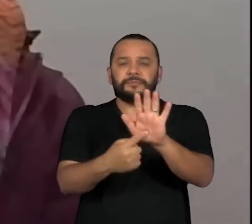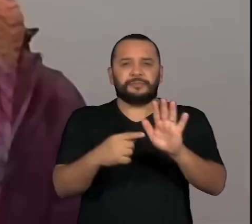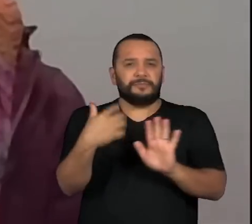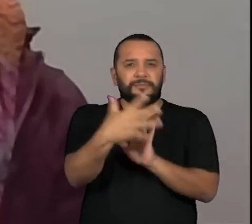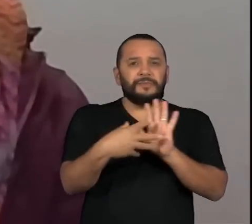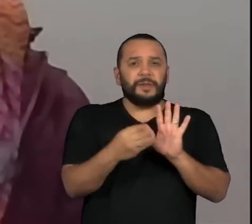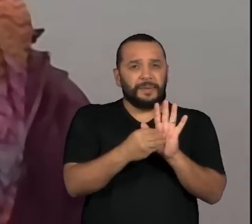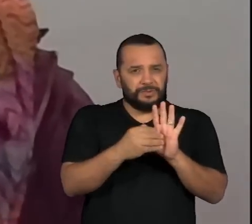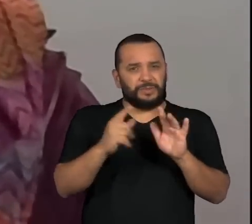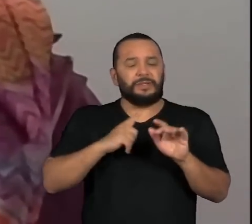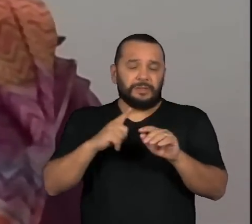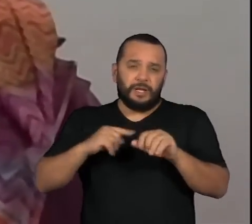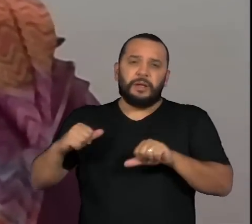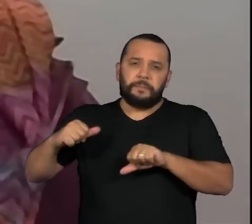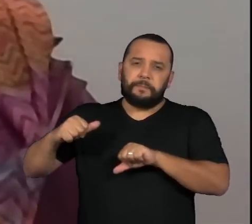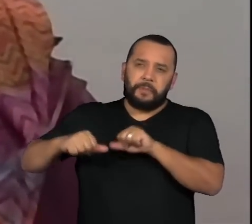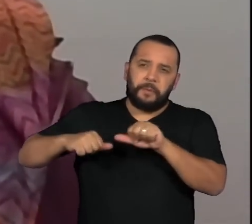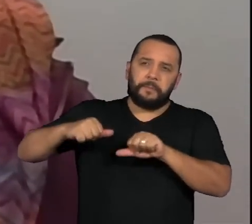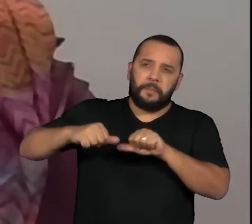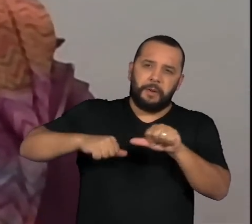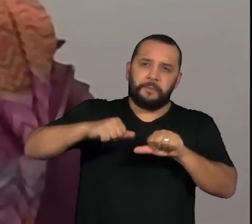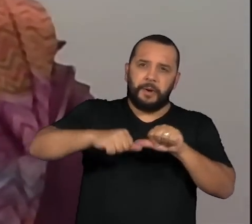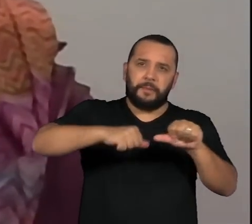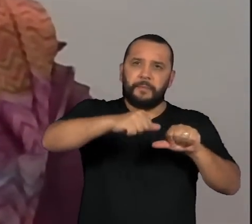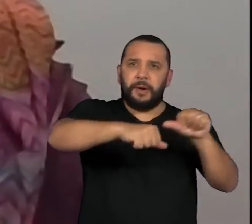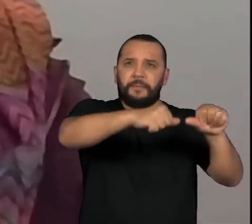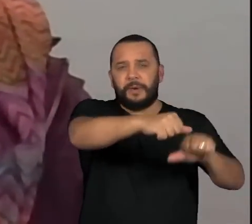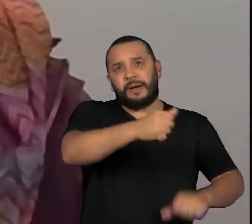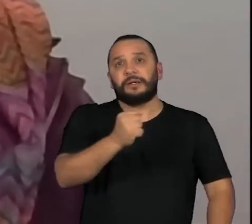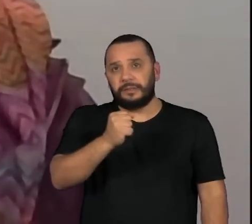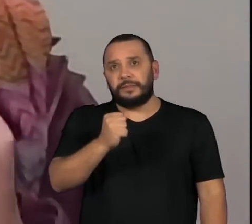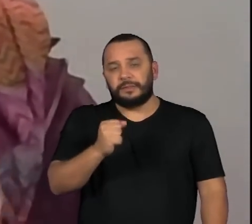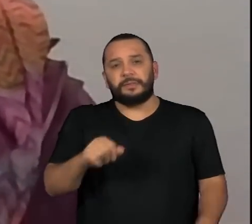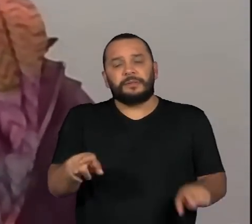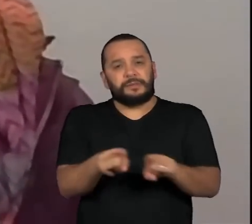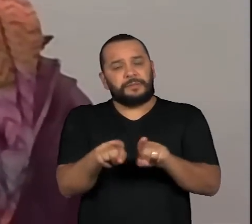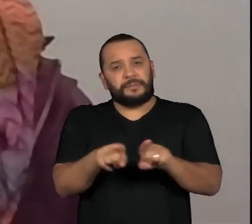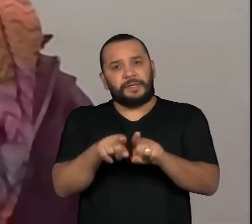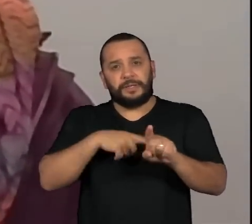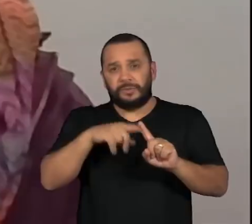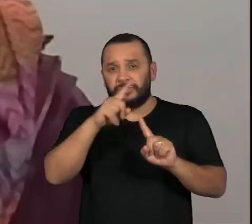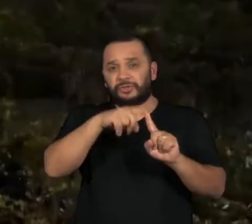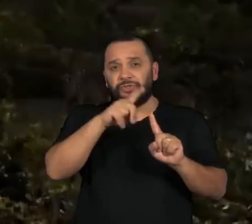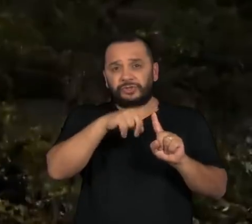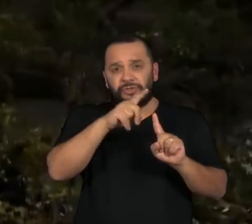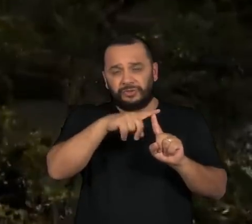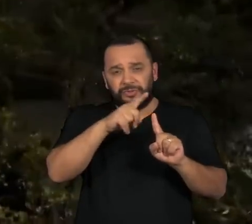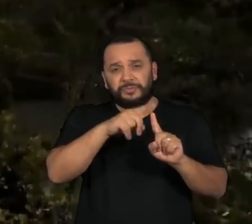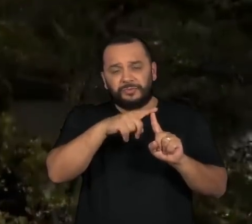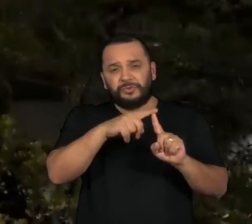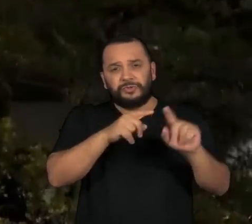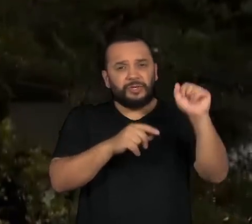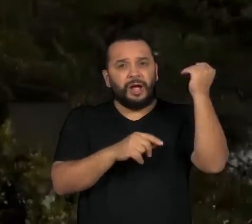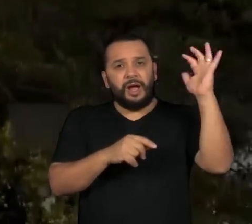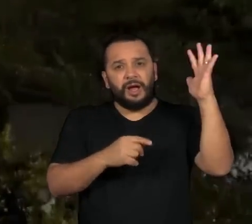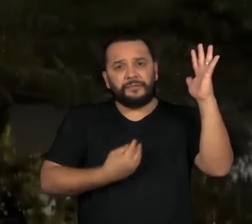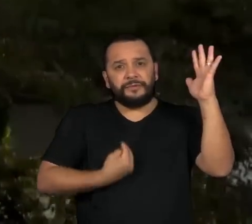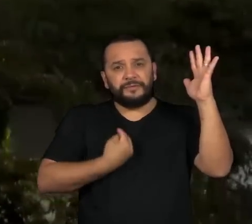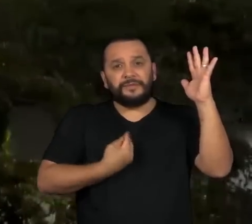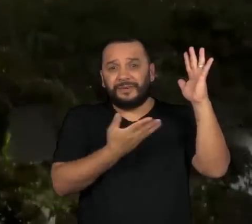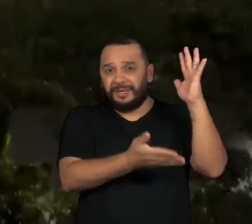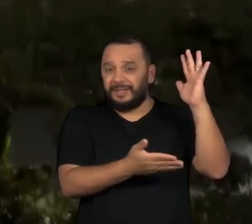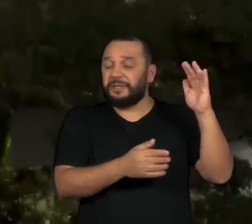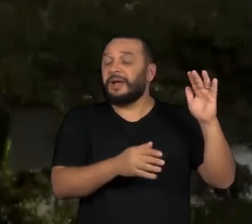se modificando. Então, ela está modificando o tipo de planta que sobrevive ali. É como se a gente tivesse